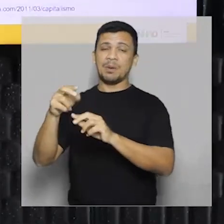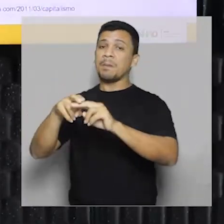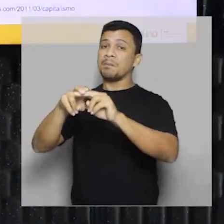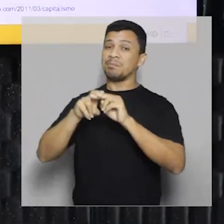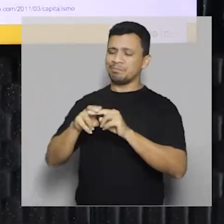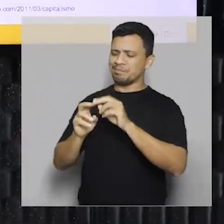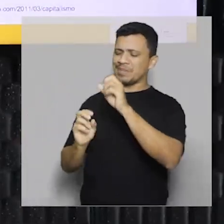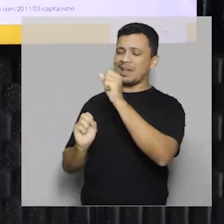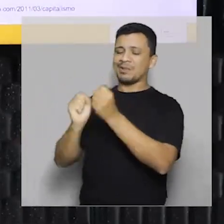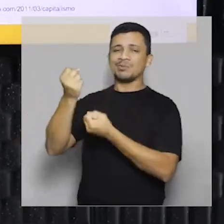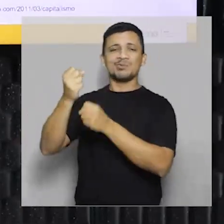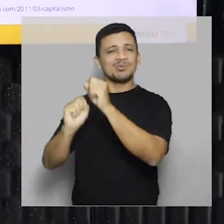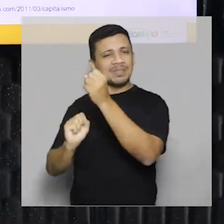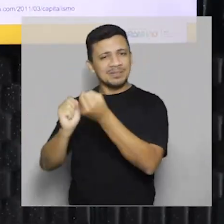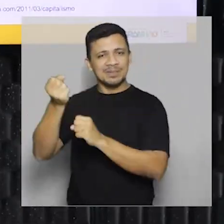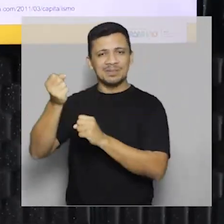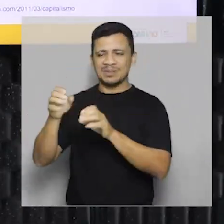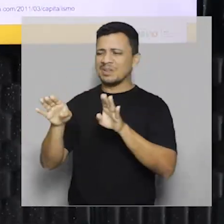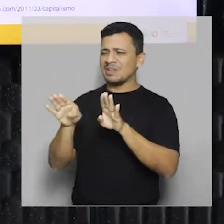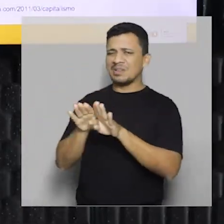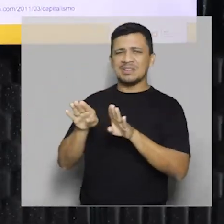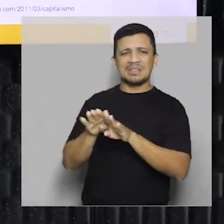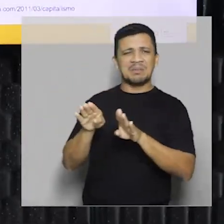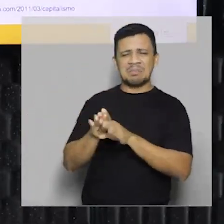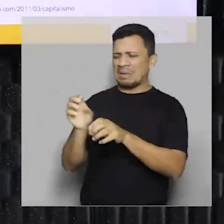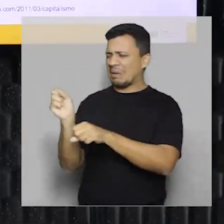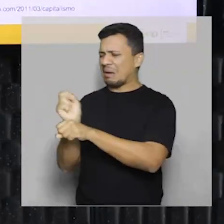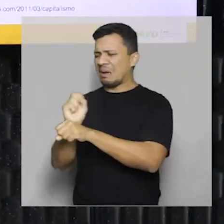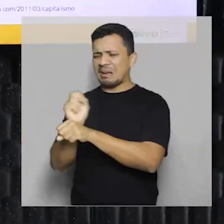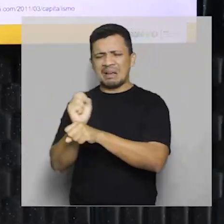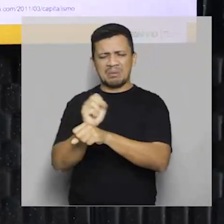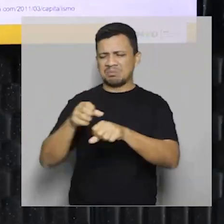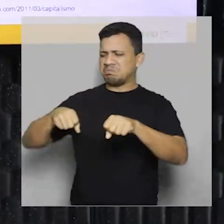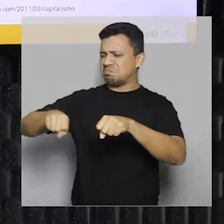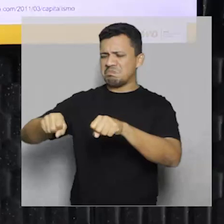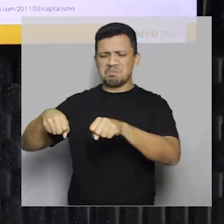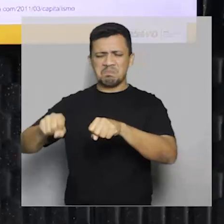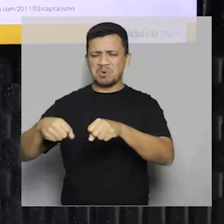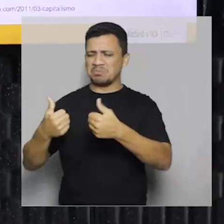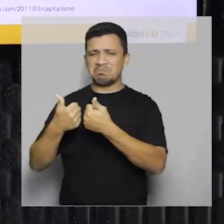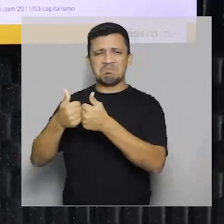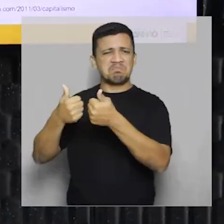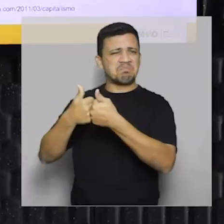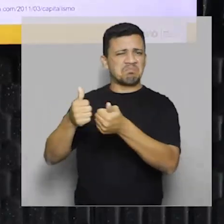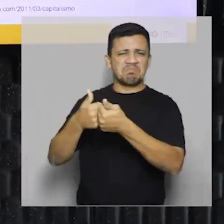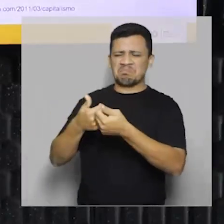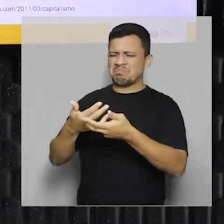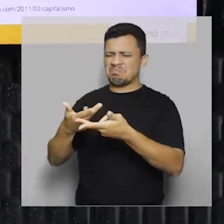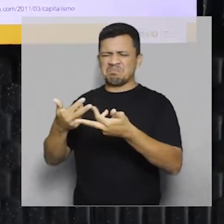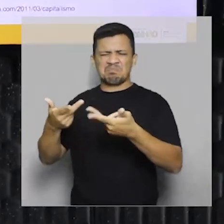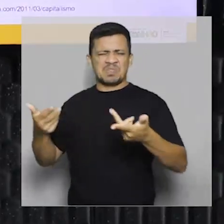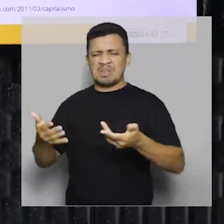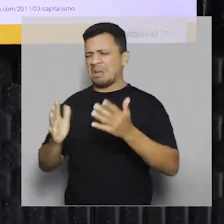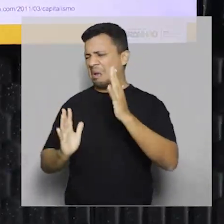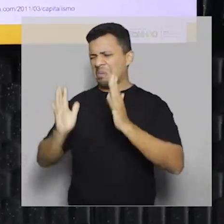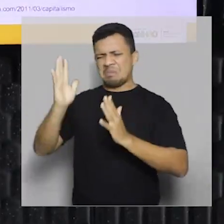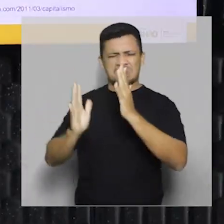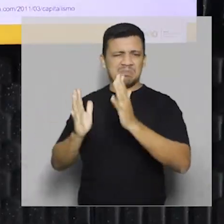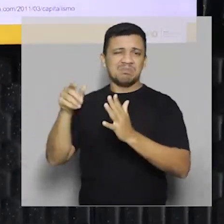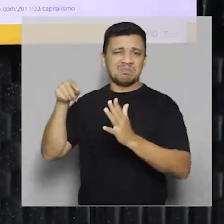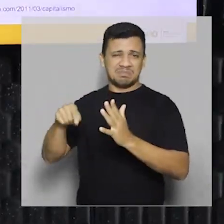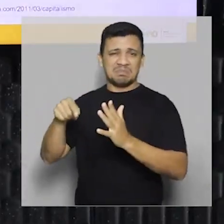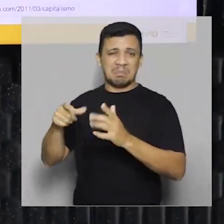e a enorme quantidade de veículos aí são automóveis motos ônibus caminhões